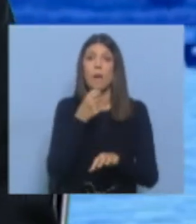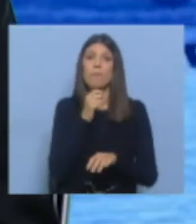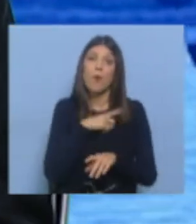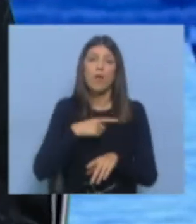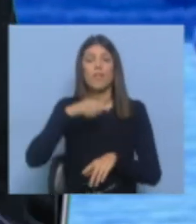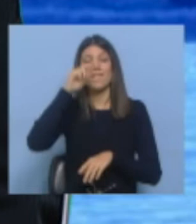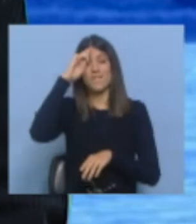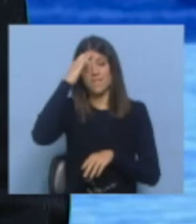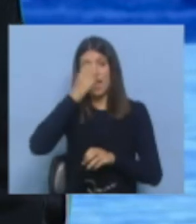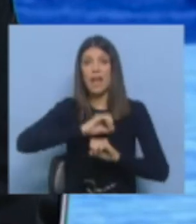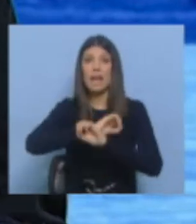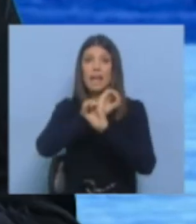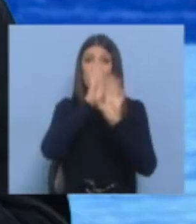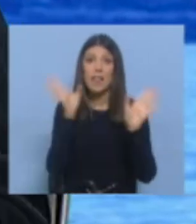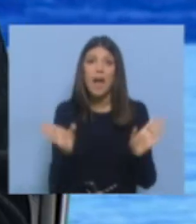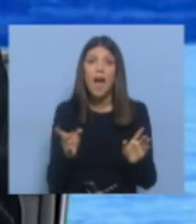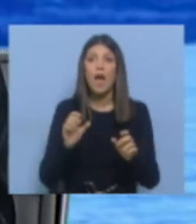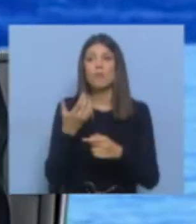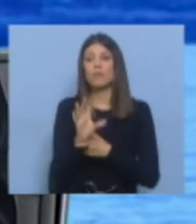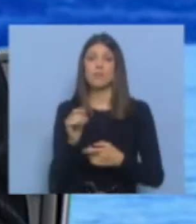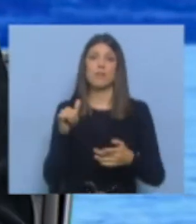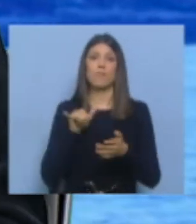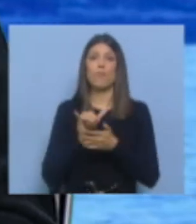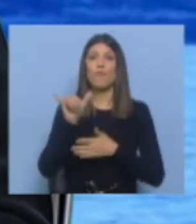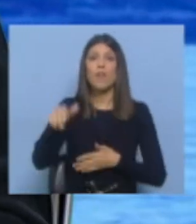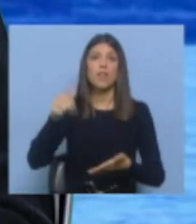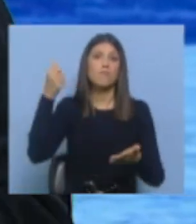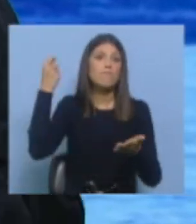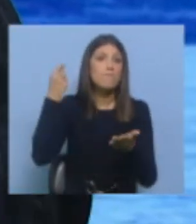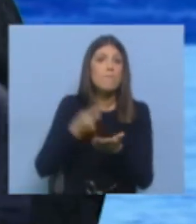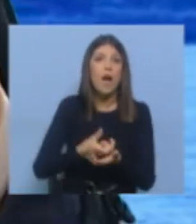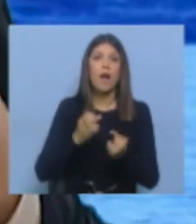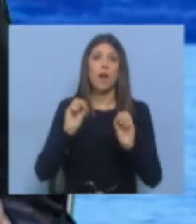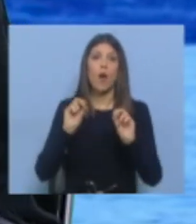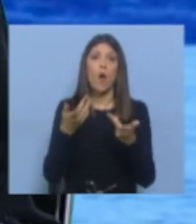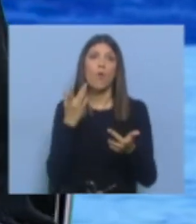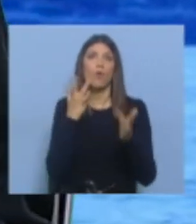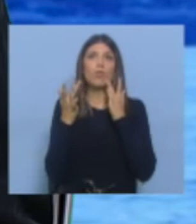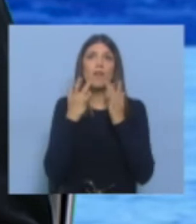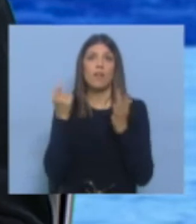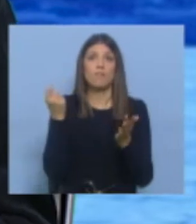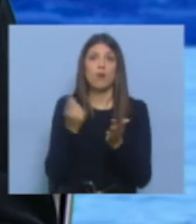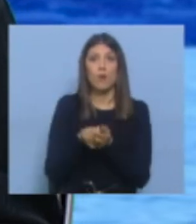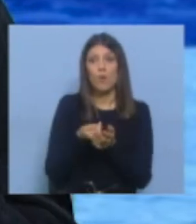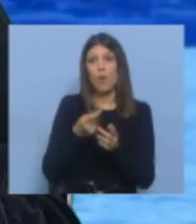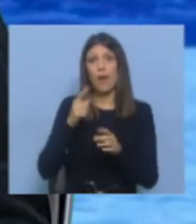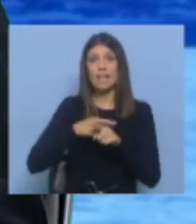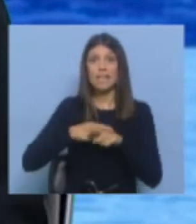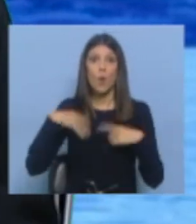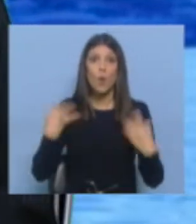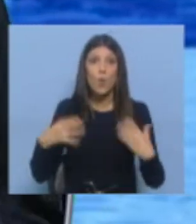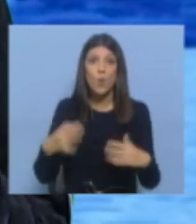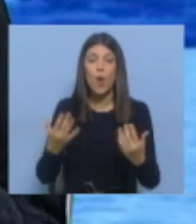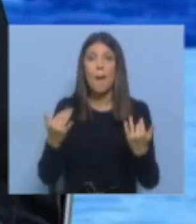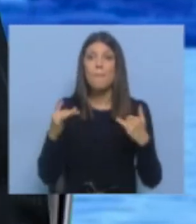custo, porque as viagens estão pagas ou porque o espetáculo é extraordinariamente interessante,